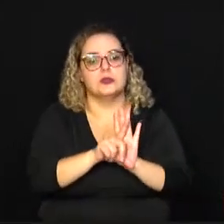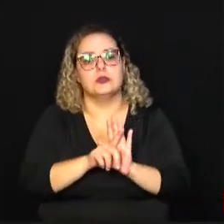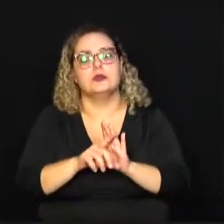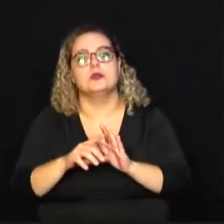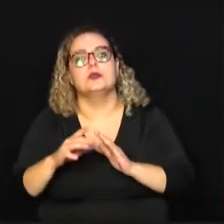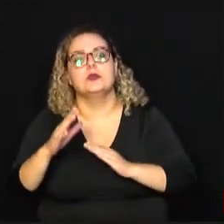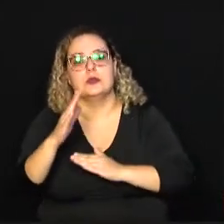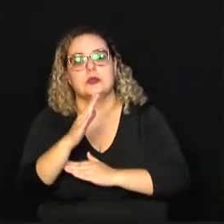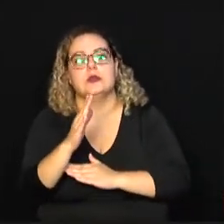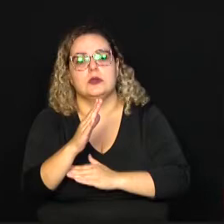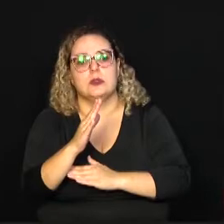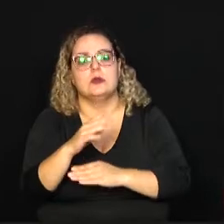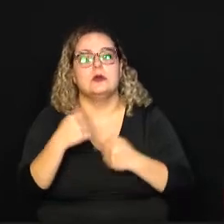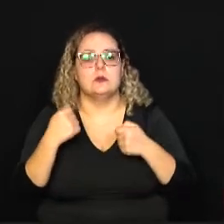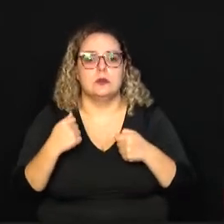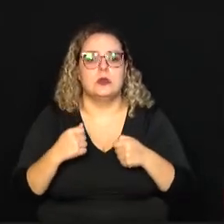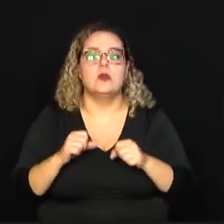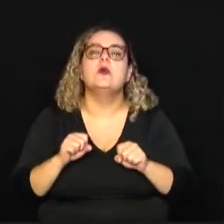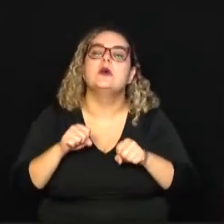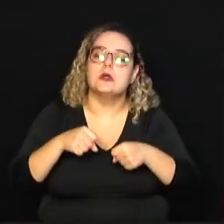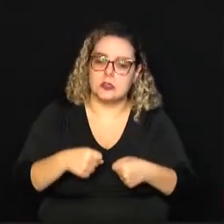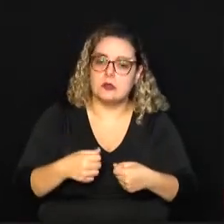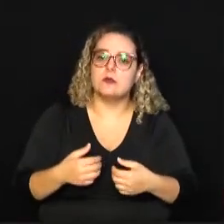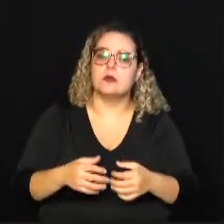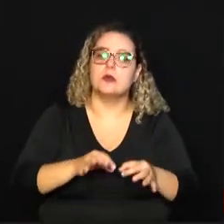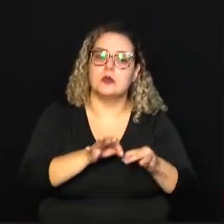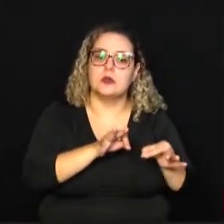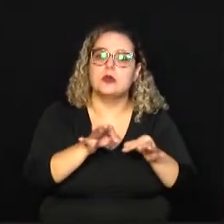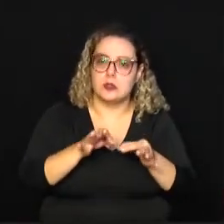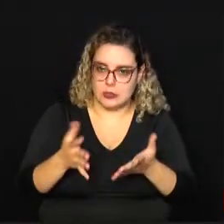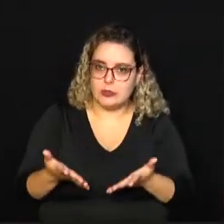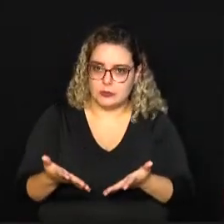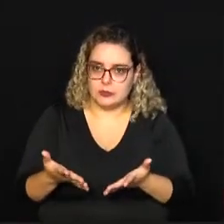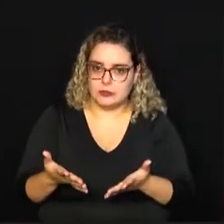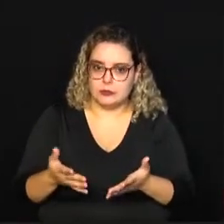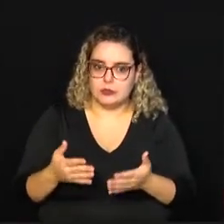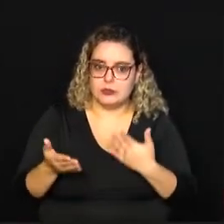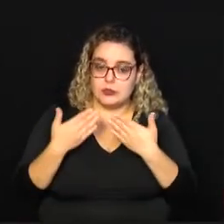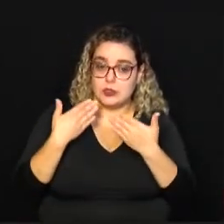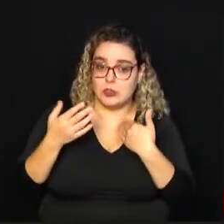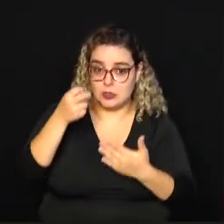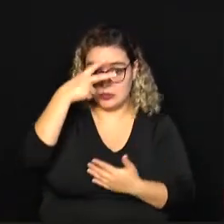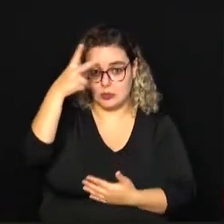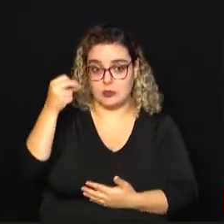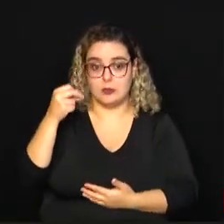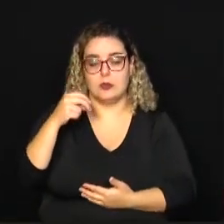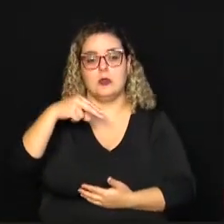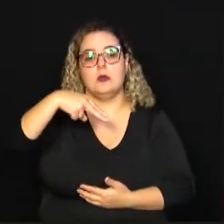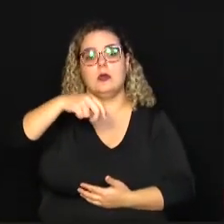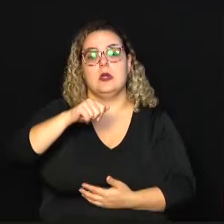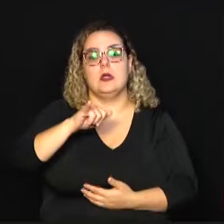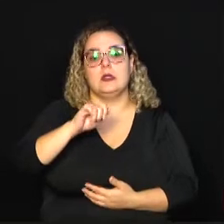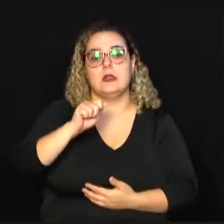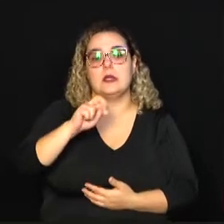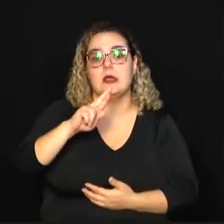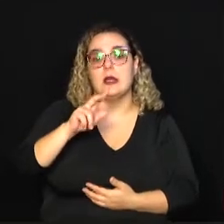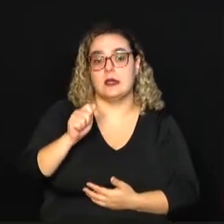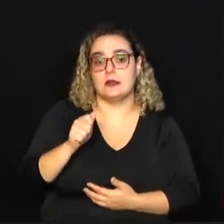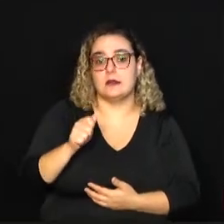cabe fazer a defesa desses projetos, né, em diálogo com a Prefeitura. Sobre a Nayara, ela faz uma